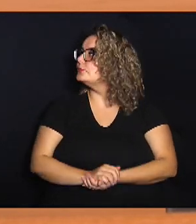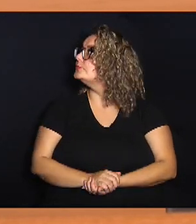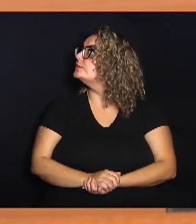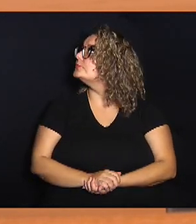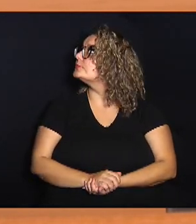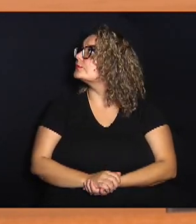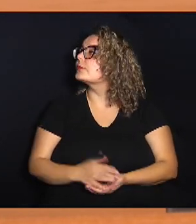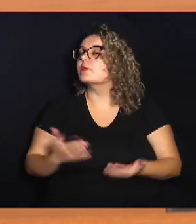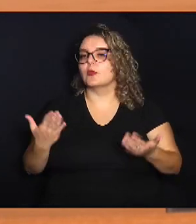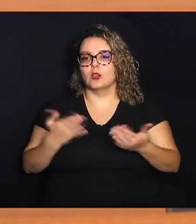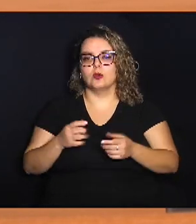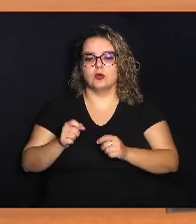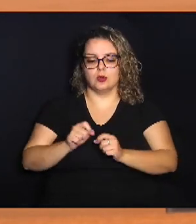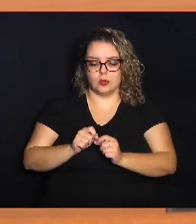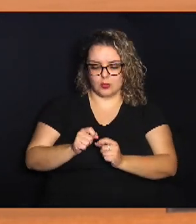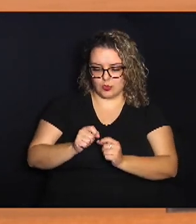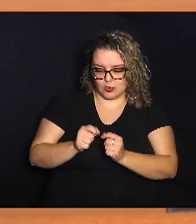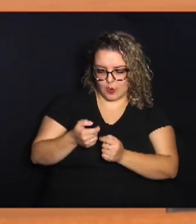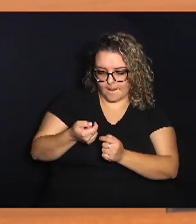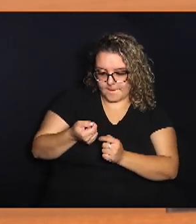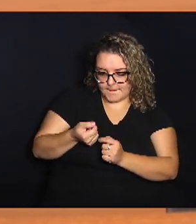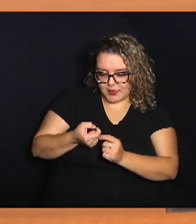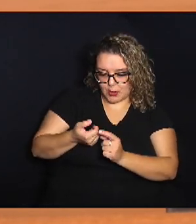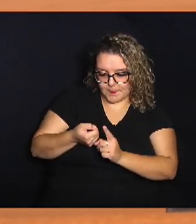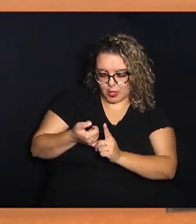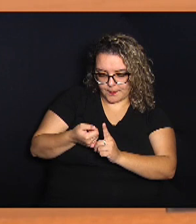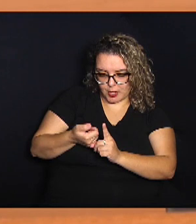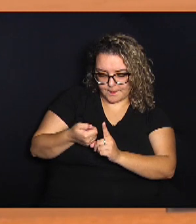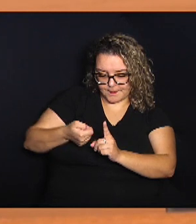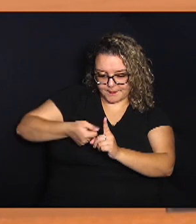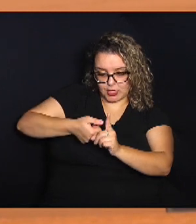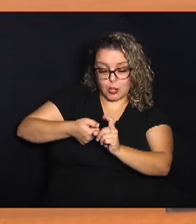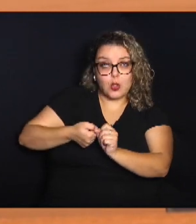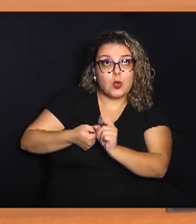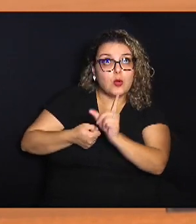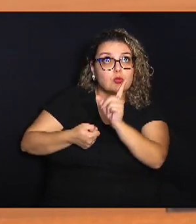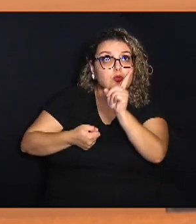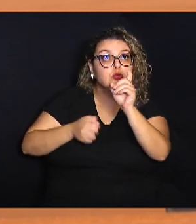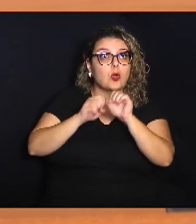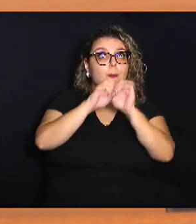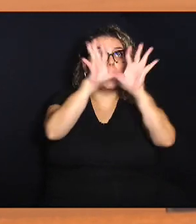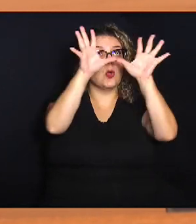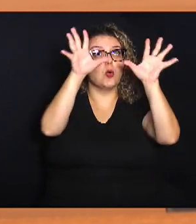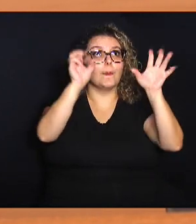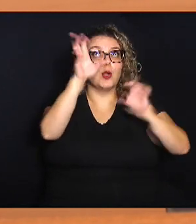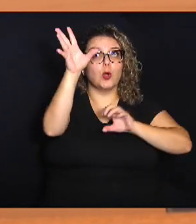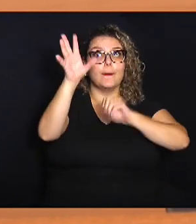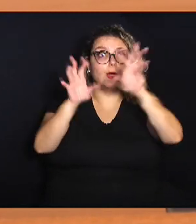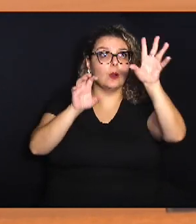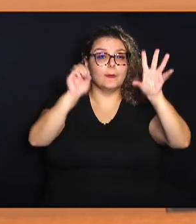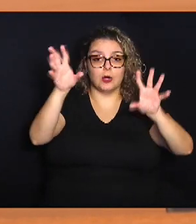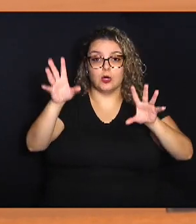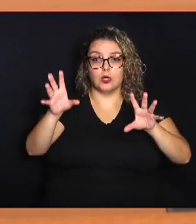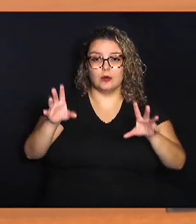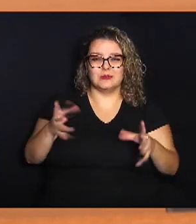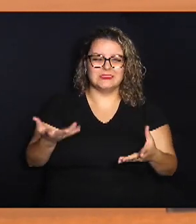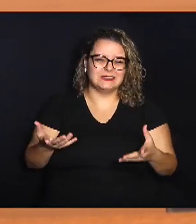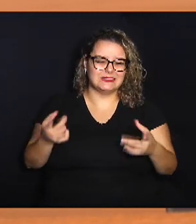fogos, de artifício com estampido, além de causar